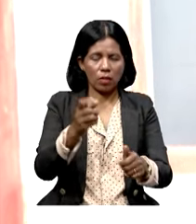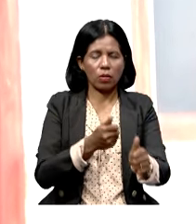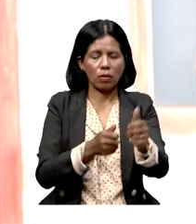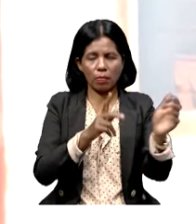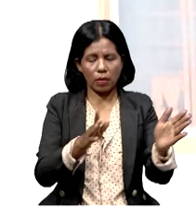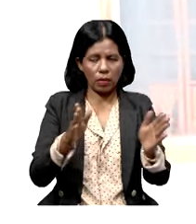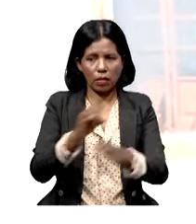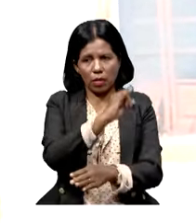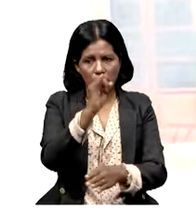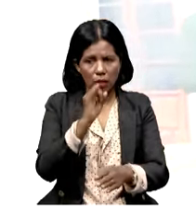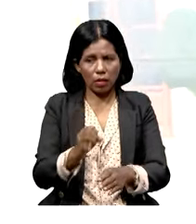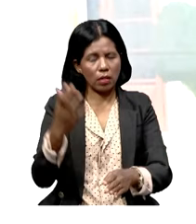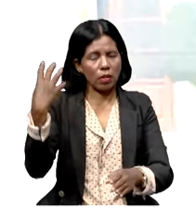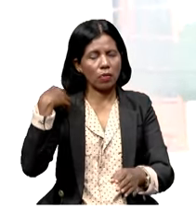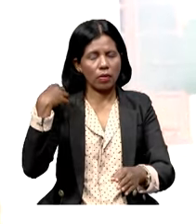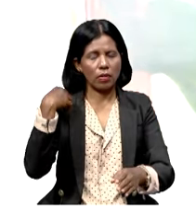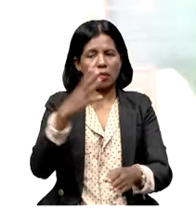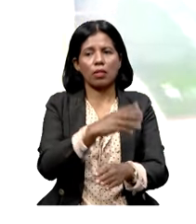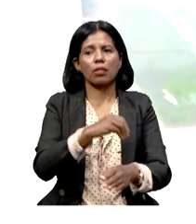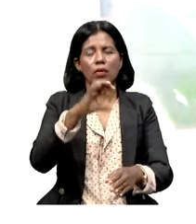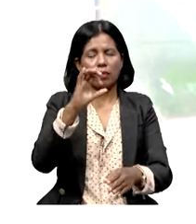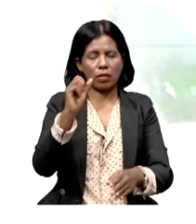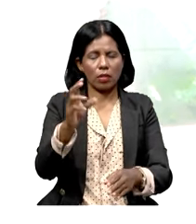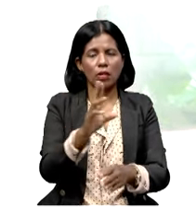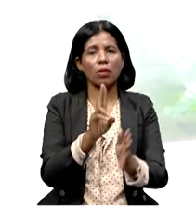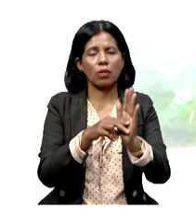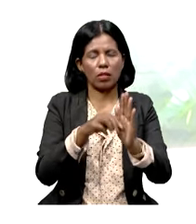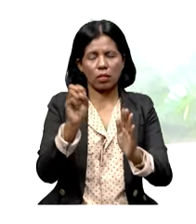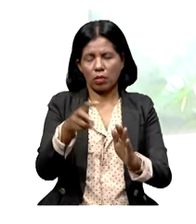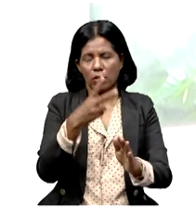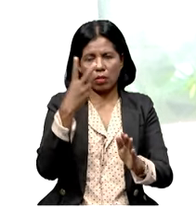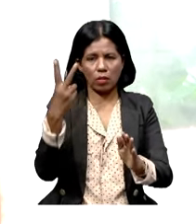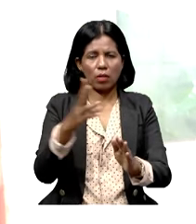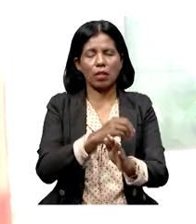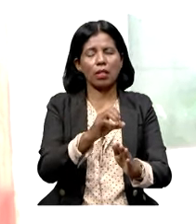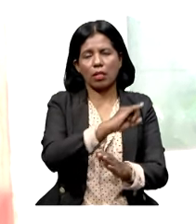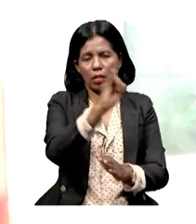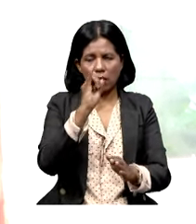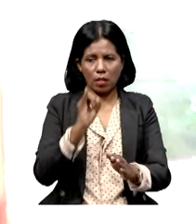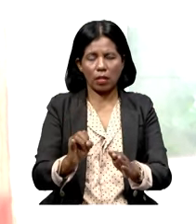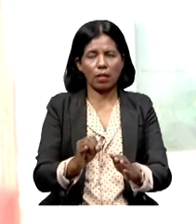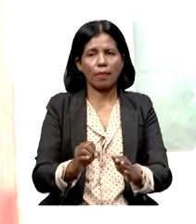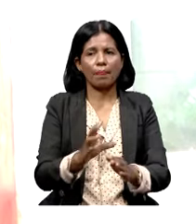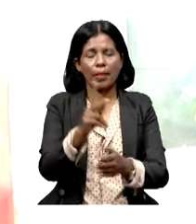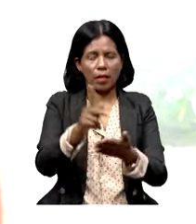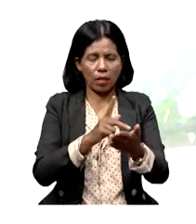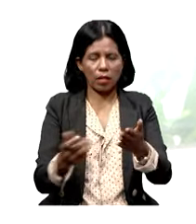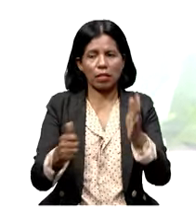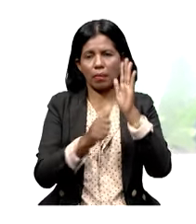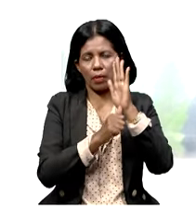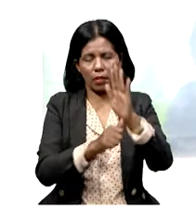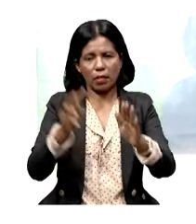processo identificação e edifício CAC Farol durante a oração de sem rua, bem identifica indício crime se apresenta